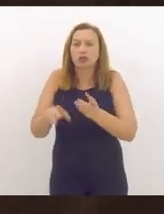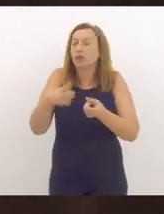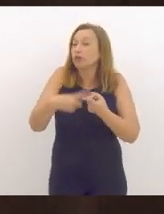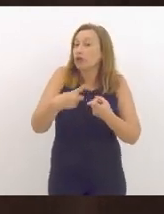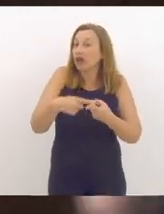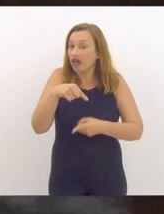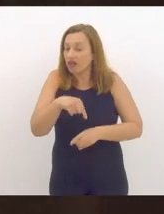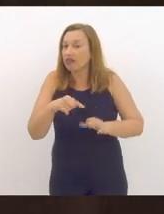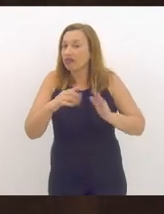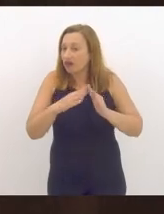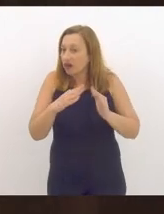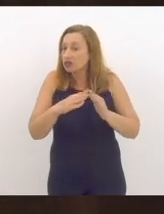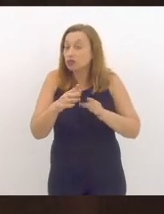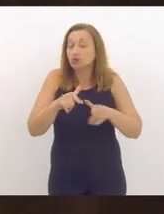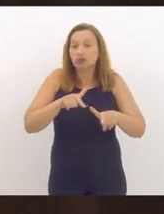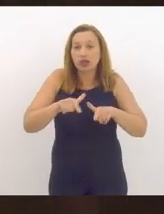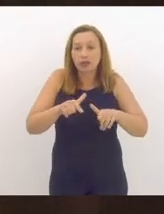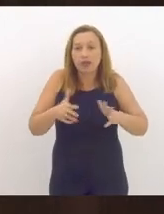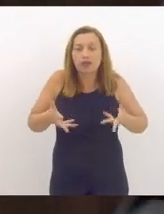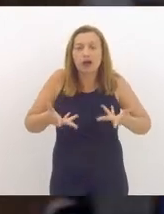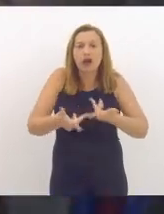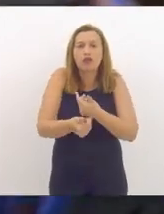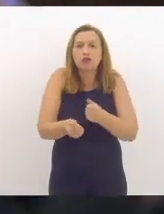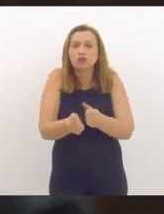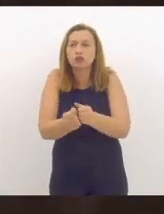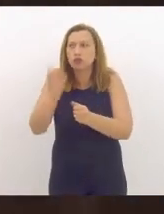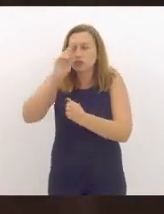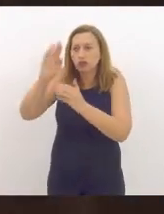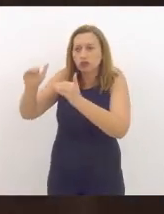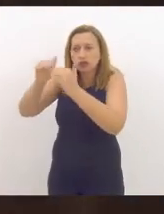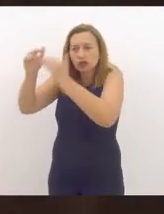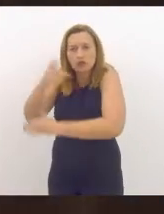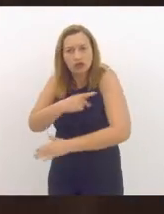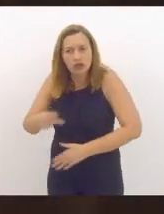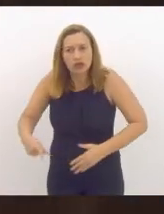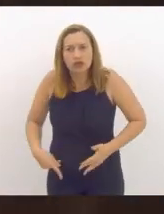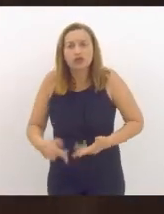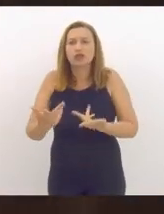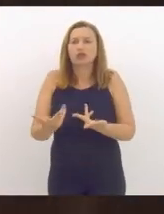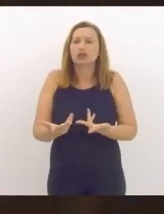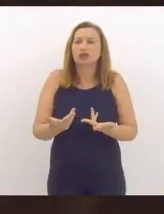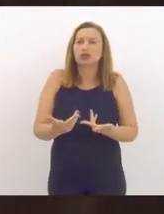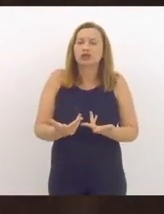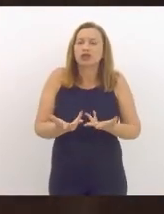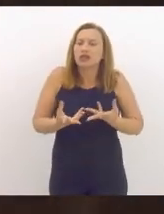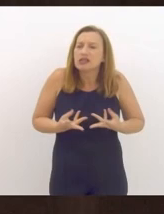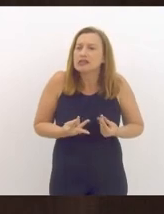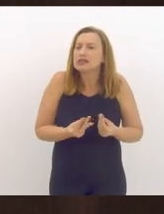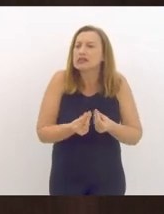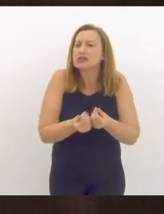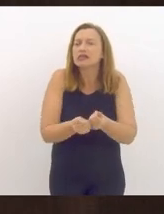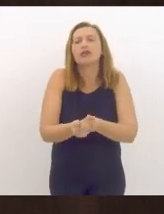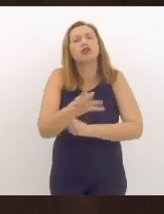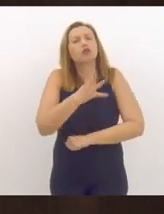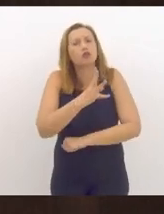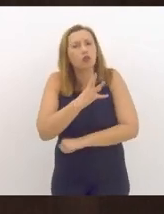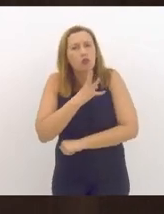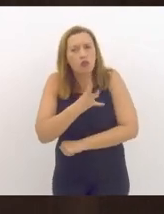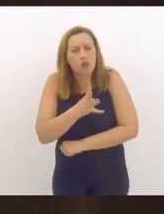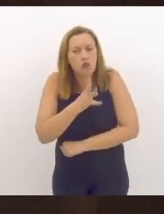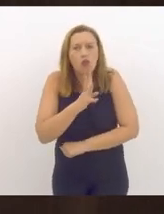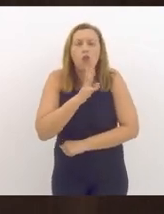essa casa fez um trabalho excelente com Vossa Excelência, protagonizando aí a sensibilidade de reconhecer